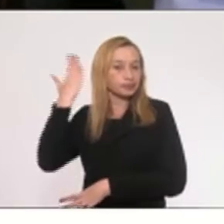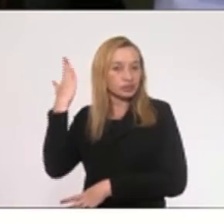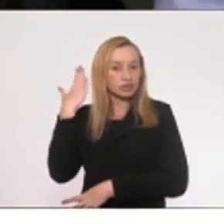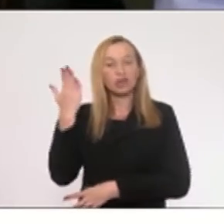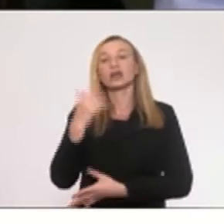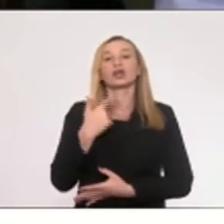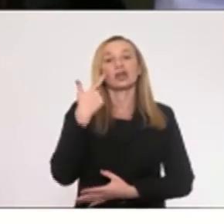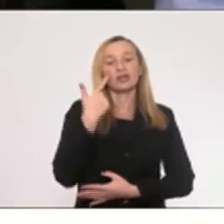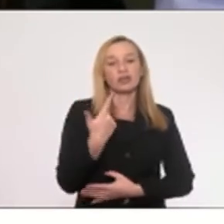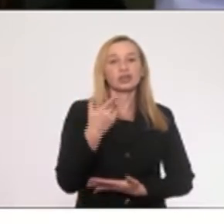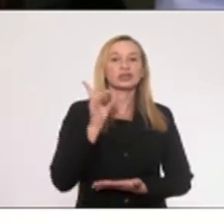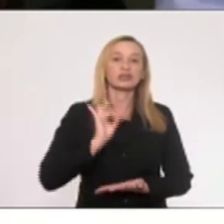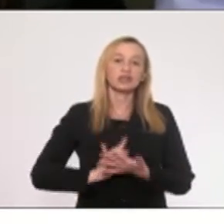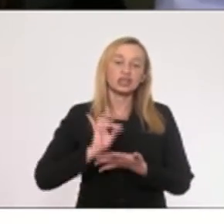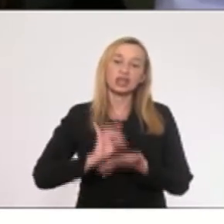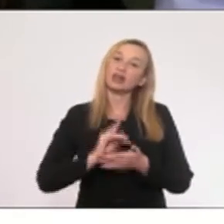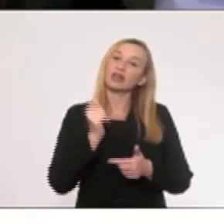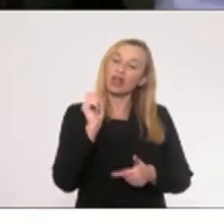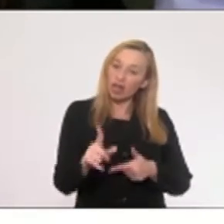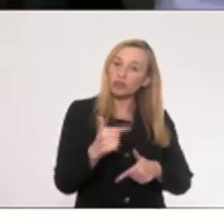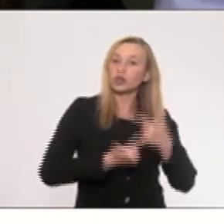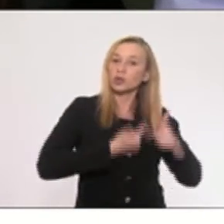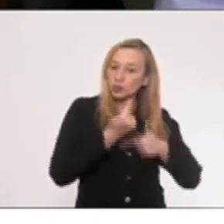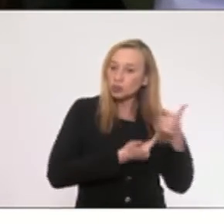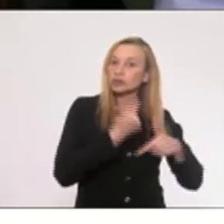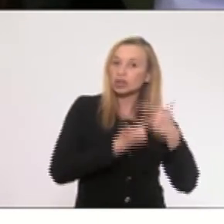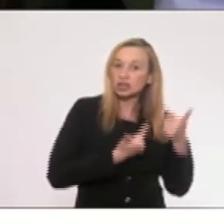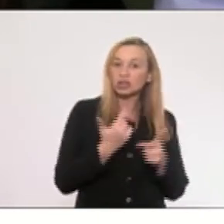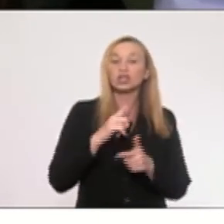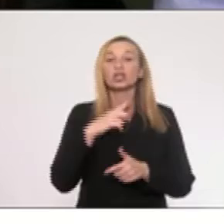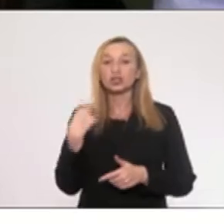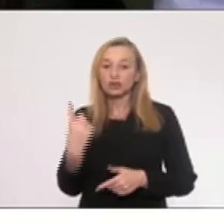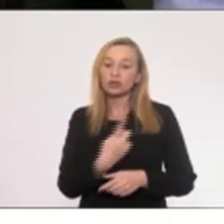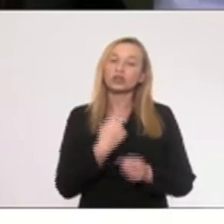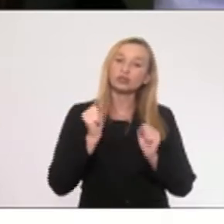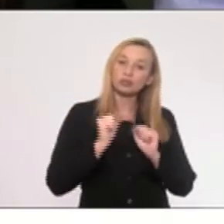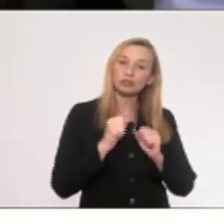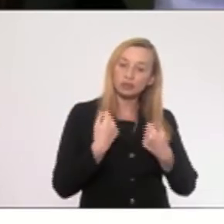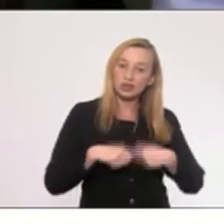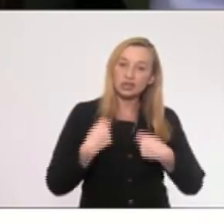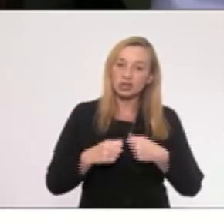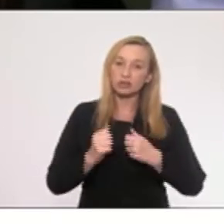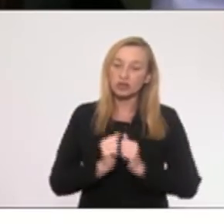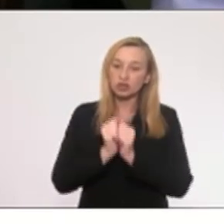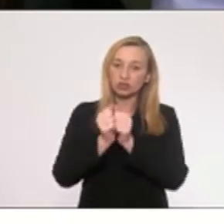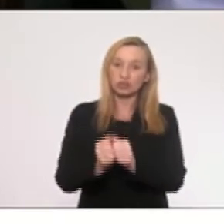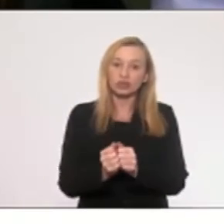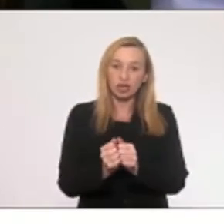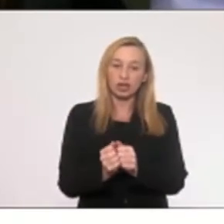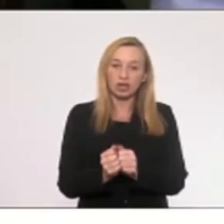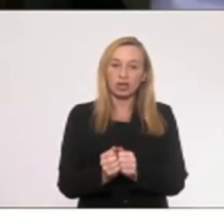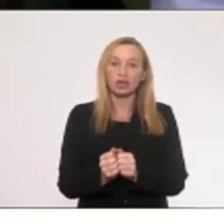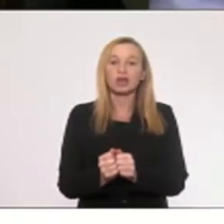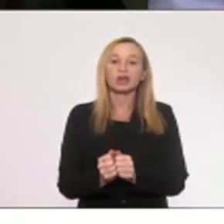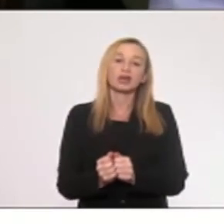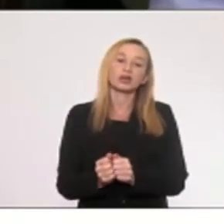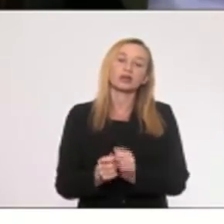vê que, na verdade, é uma luta que agora todos nós temos que encampar em prol do nosso Estado.